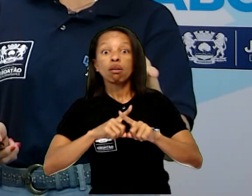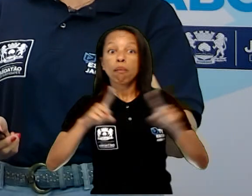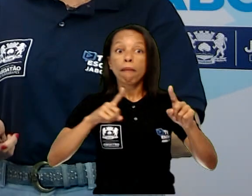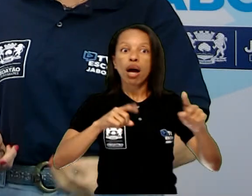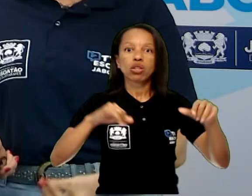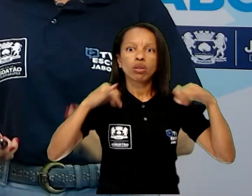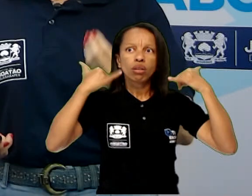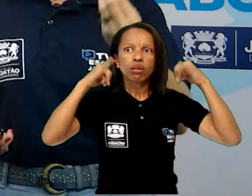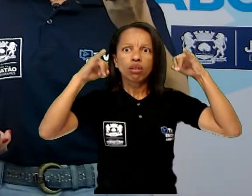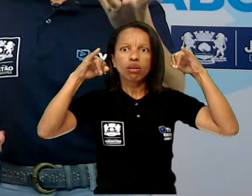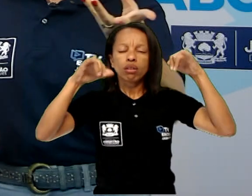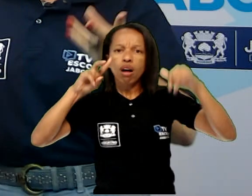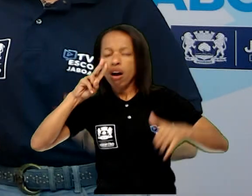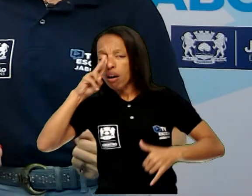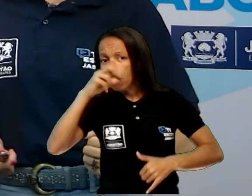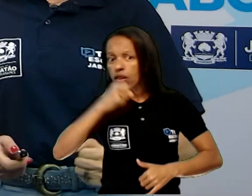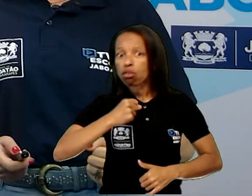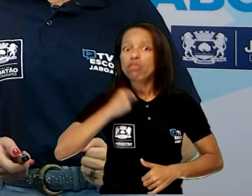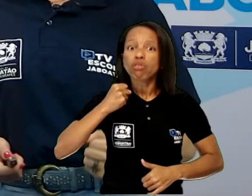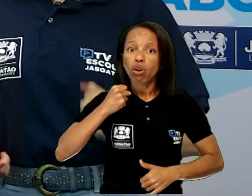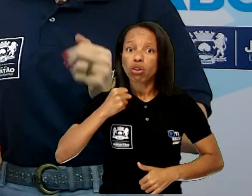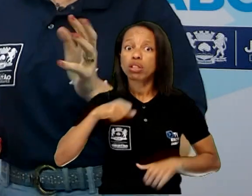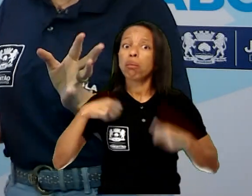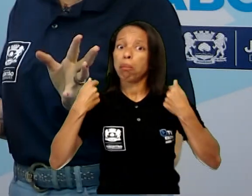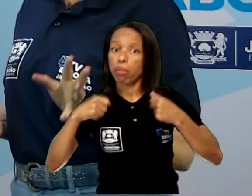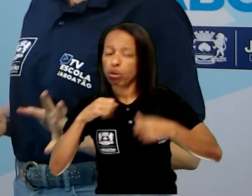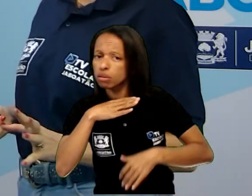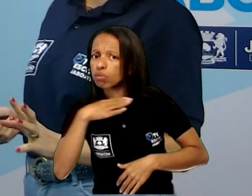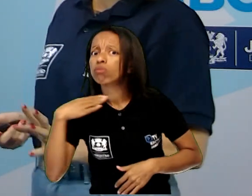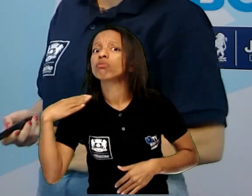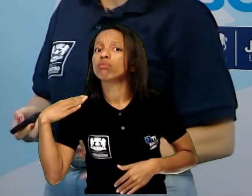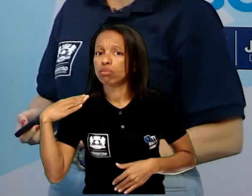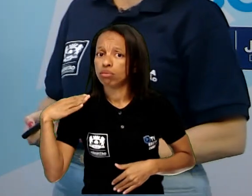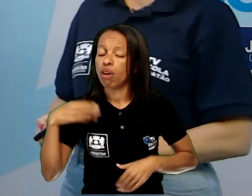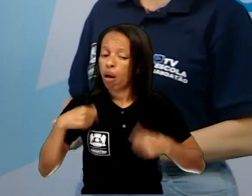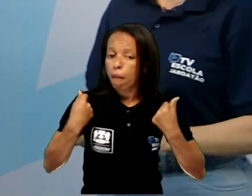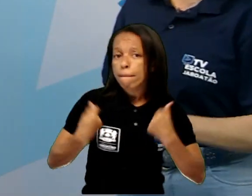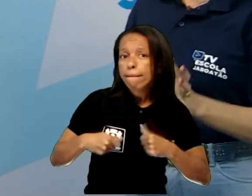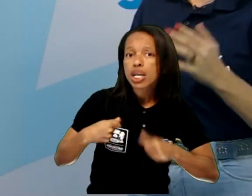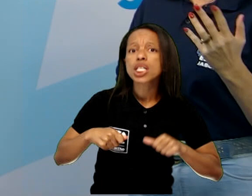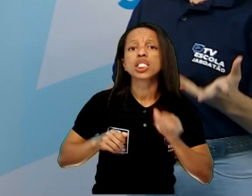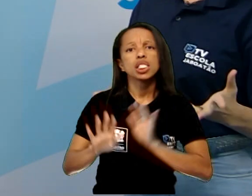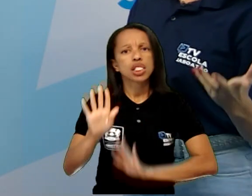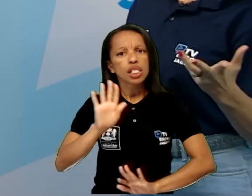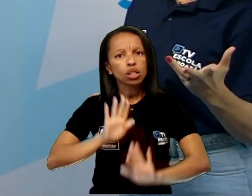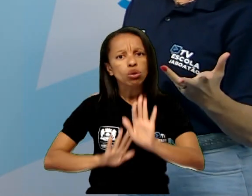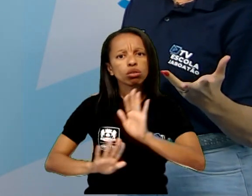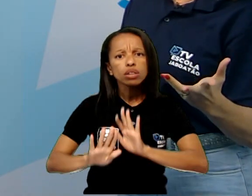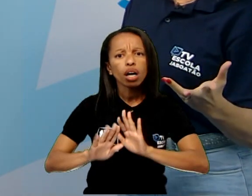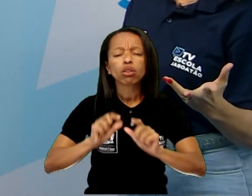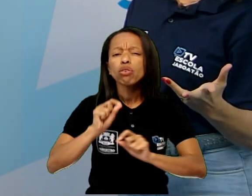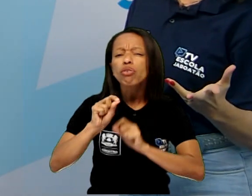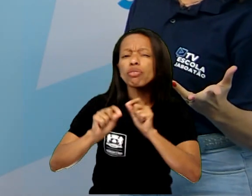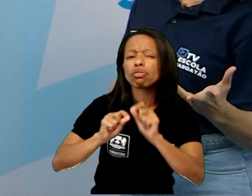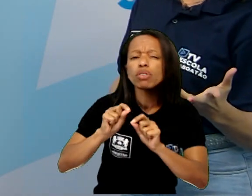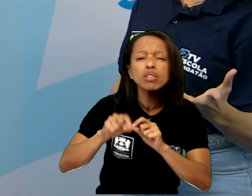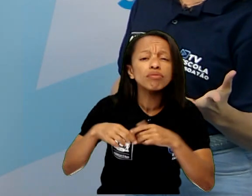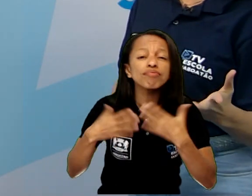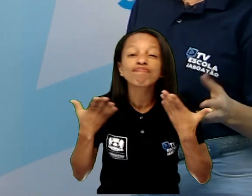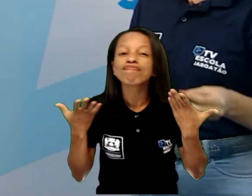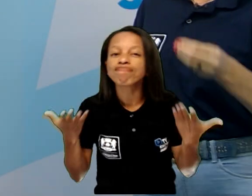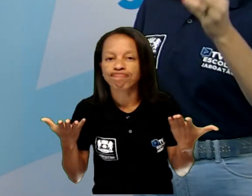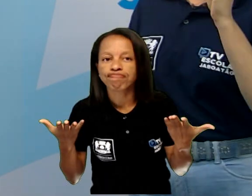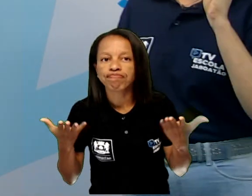elétrica muito forte, pode trazer a criança a óbito. Então a gente precisa ter muito cuidado, né? Então, o que fazer no caso de choques